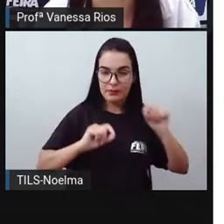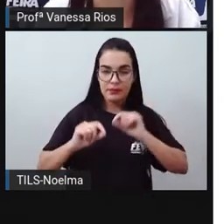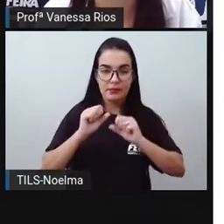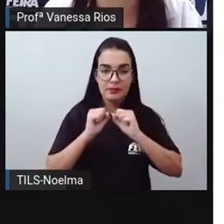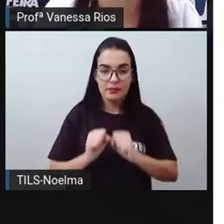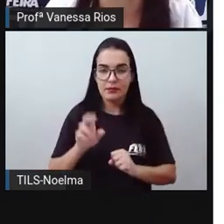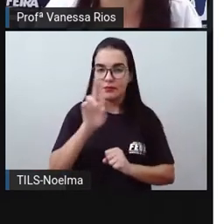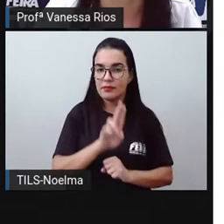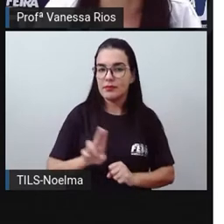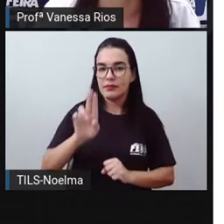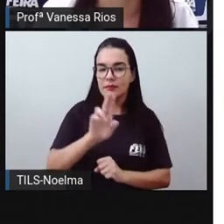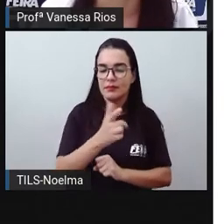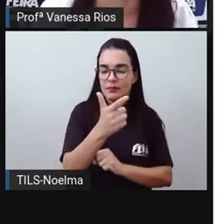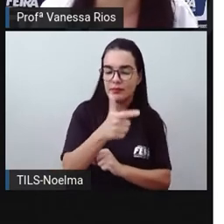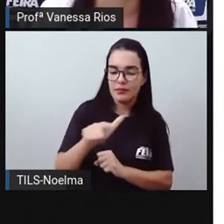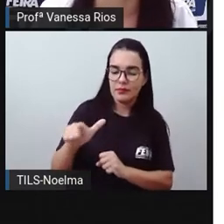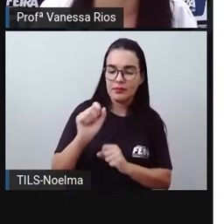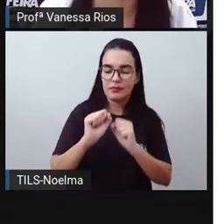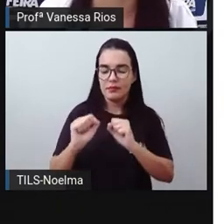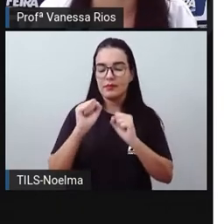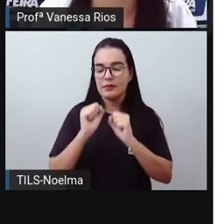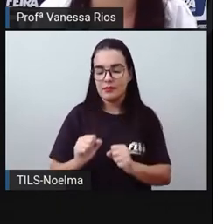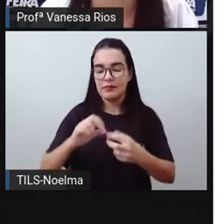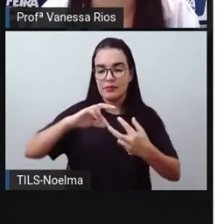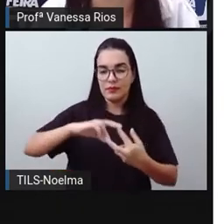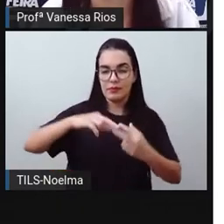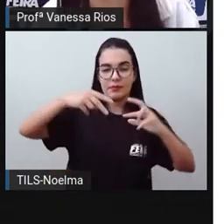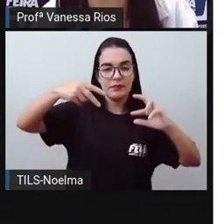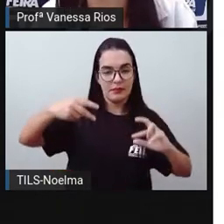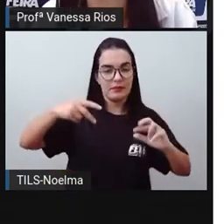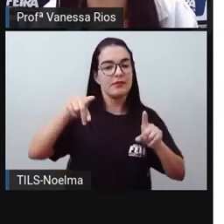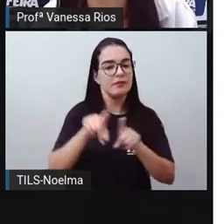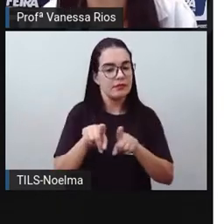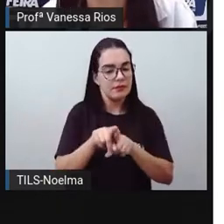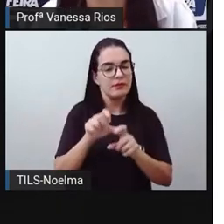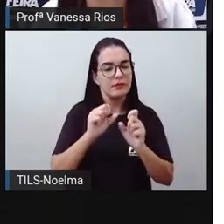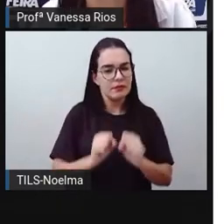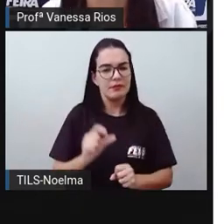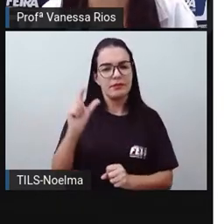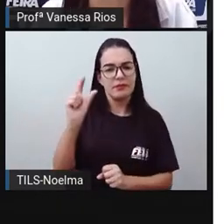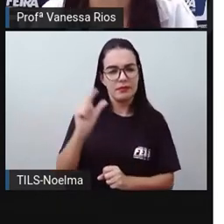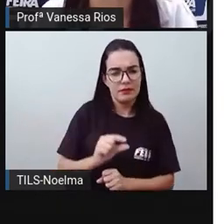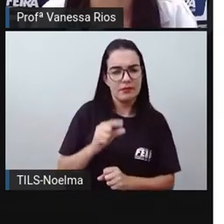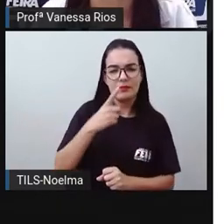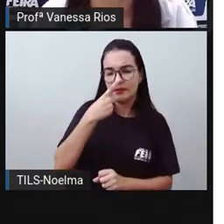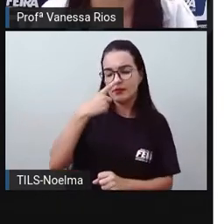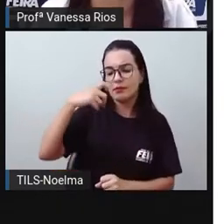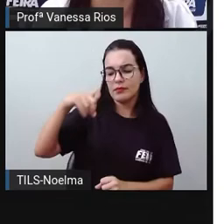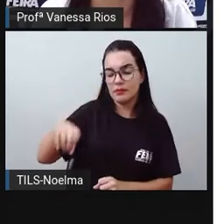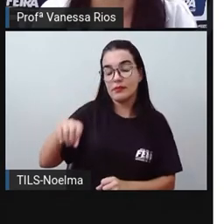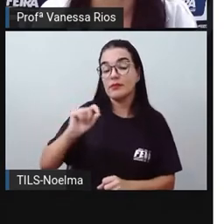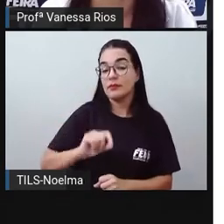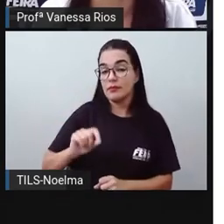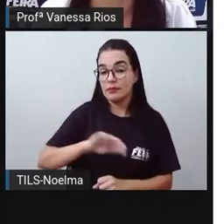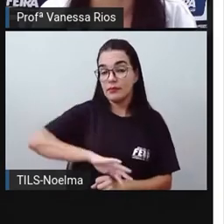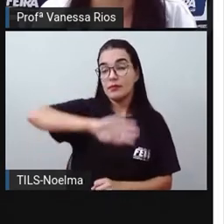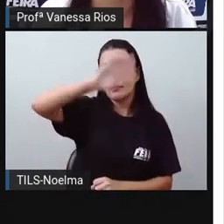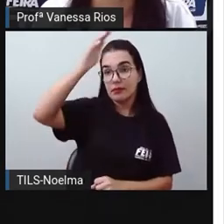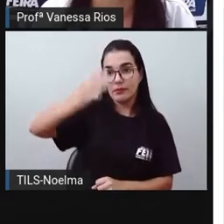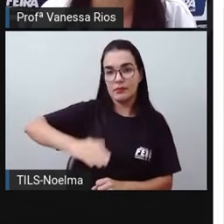ser reciclado, e a partir disso diminuir a quantidade de resíduos que vão parar aí no